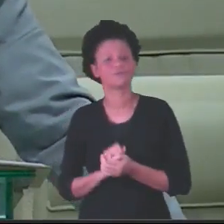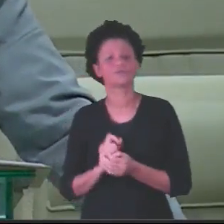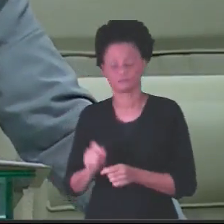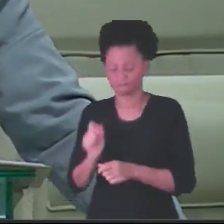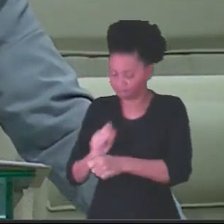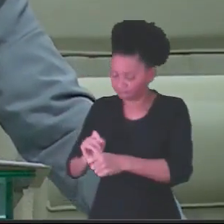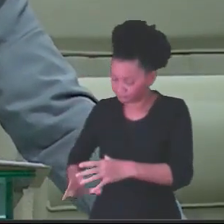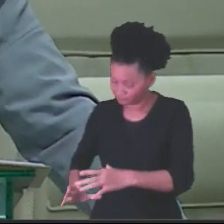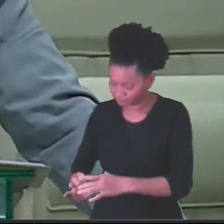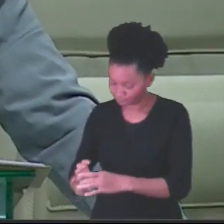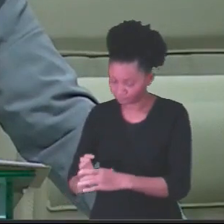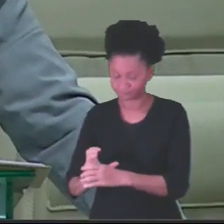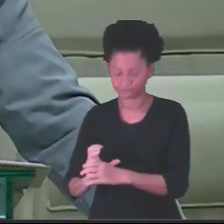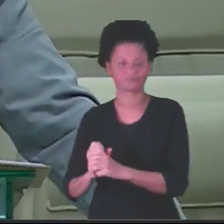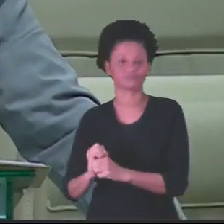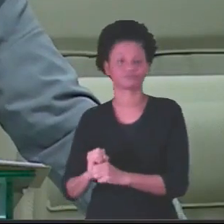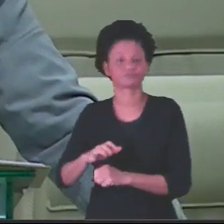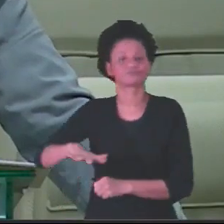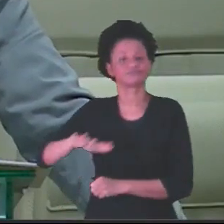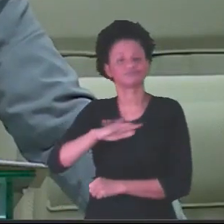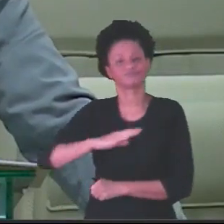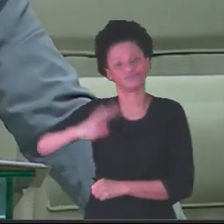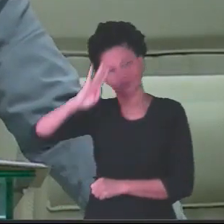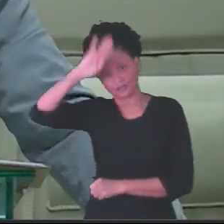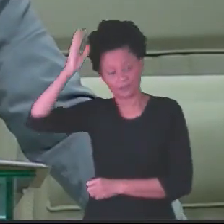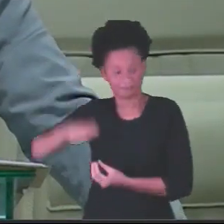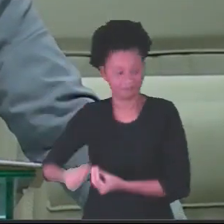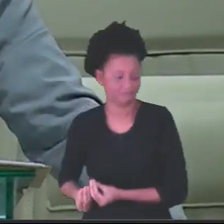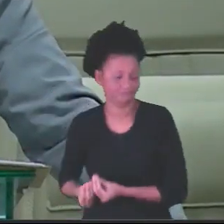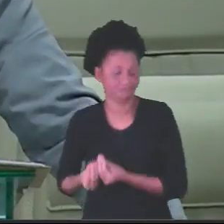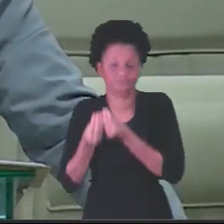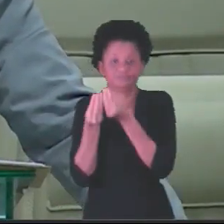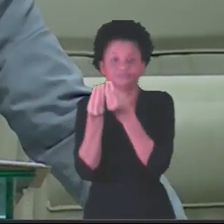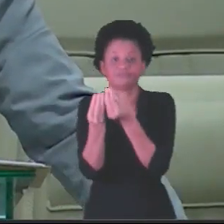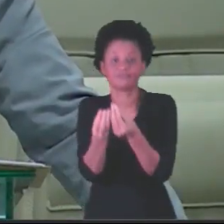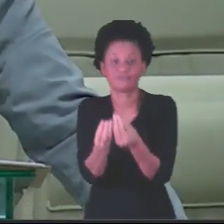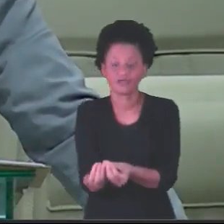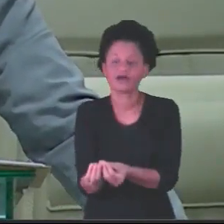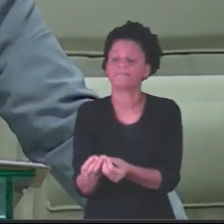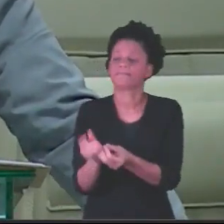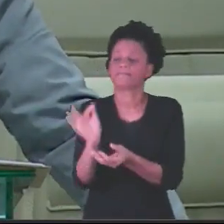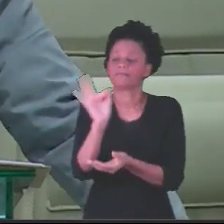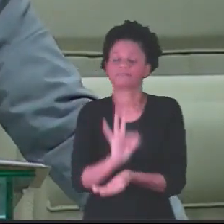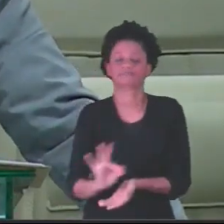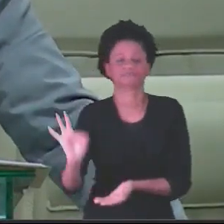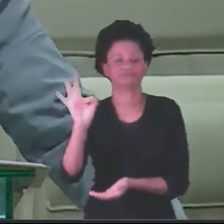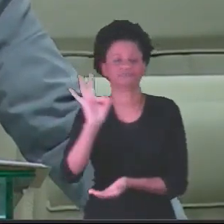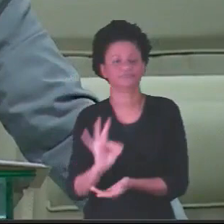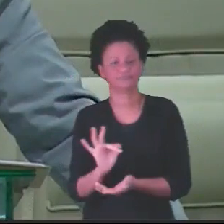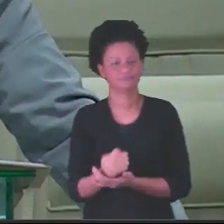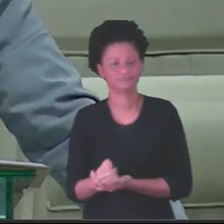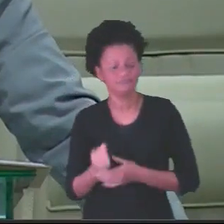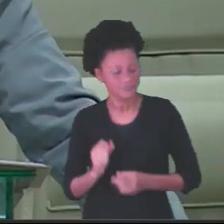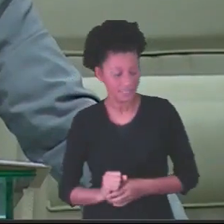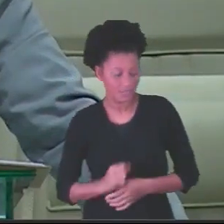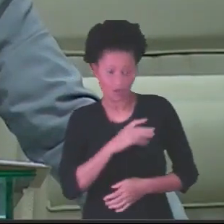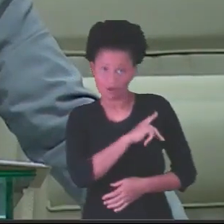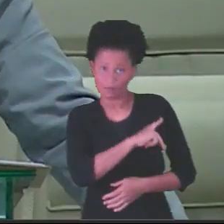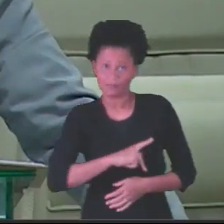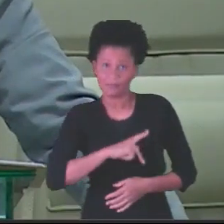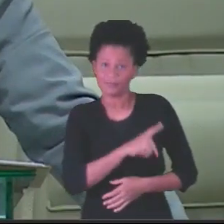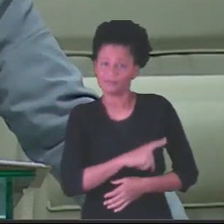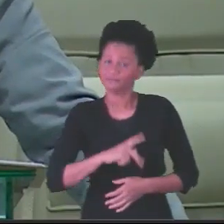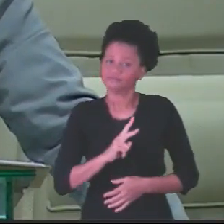que escreve de roma aos filipenses e ele vai tratar irmão